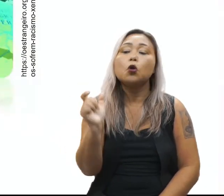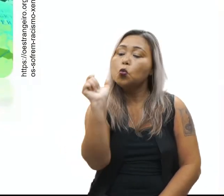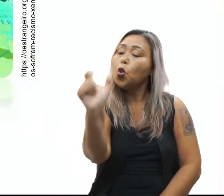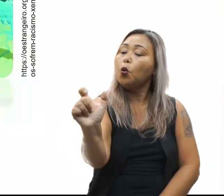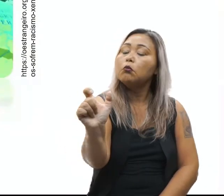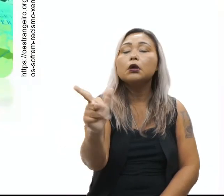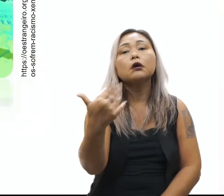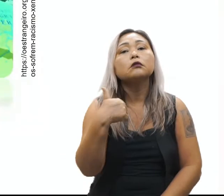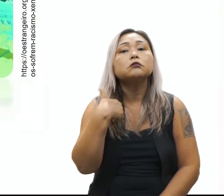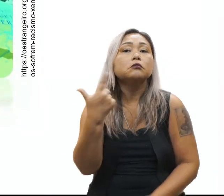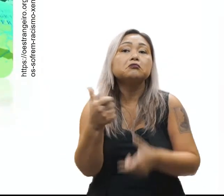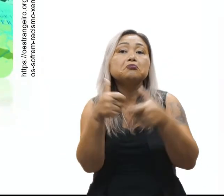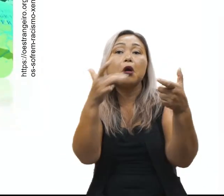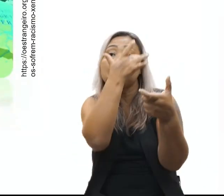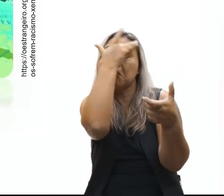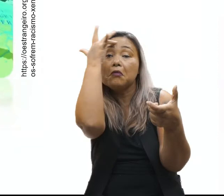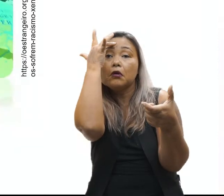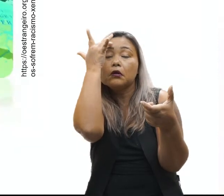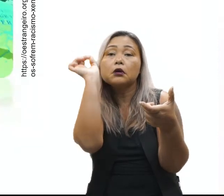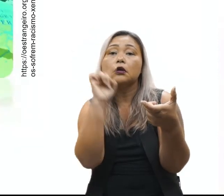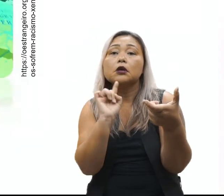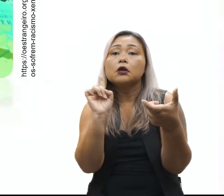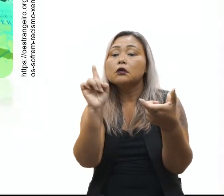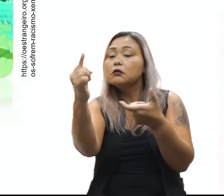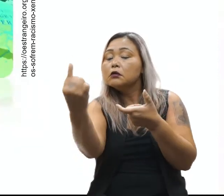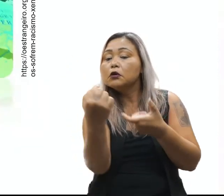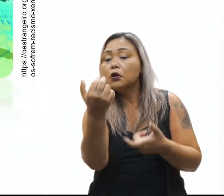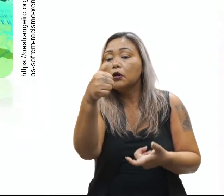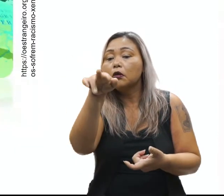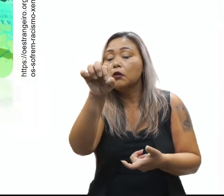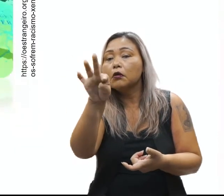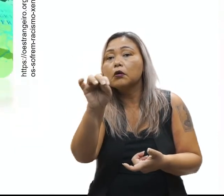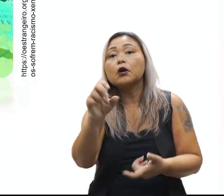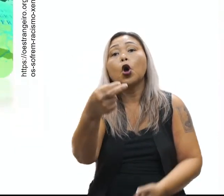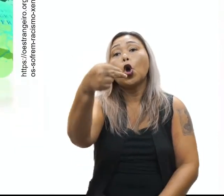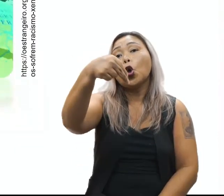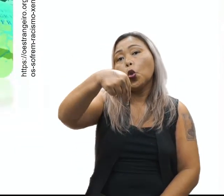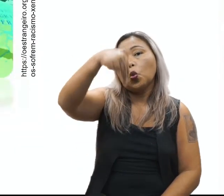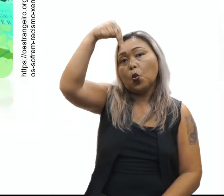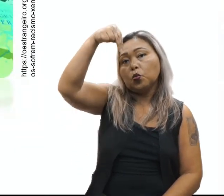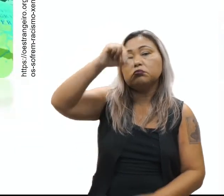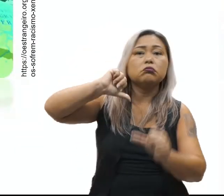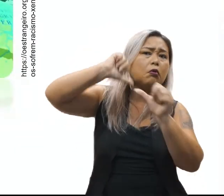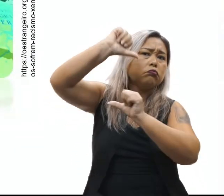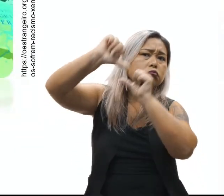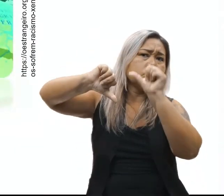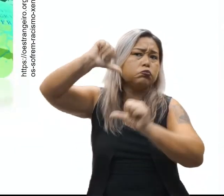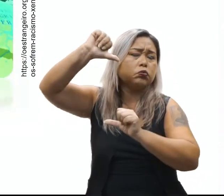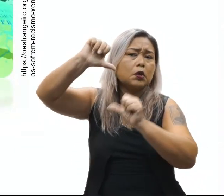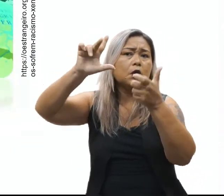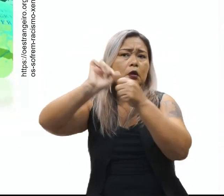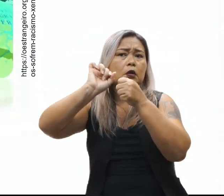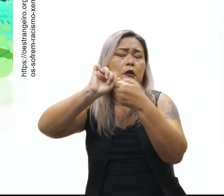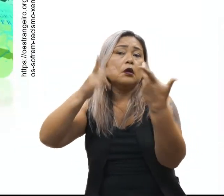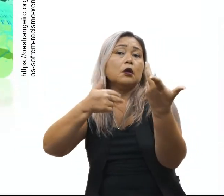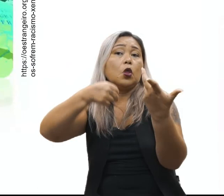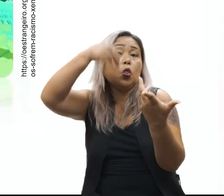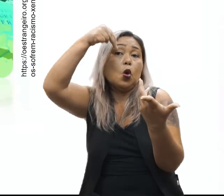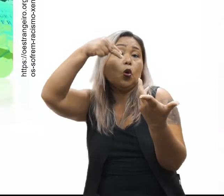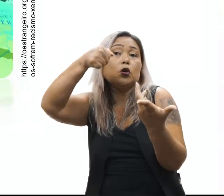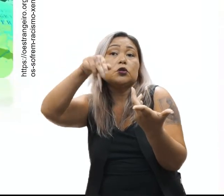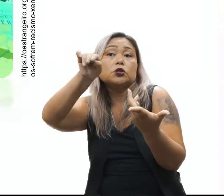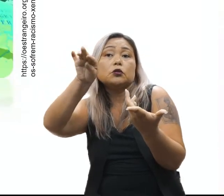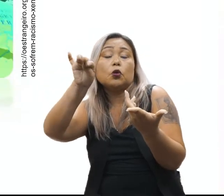as pessoas chamam o nordestino de nortista, a nortista de nordestino, porque eles têm mania de dizer que Norte e Nordeste é a